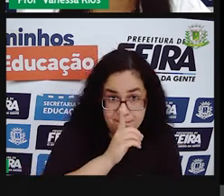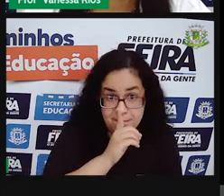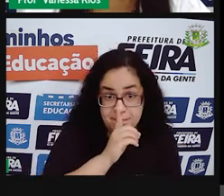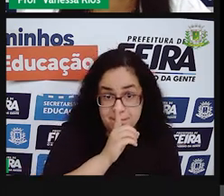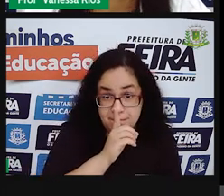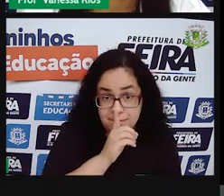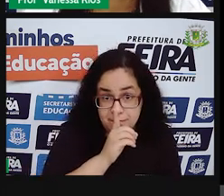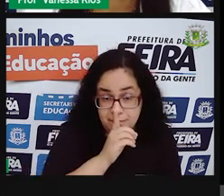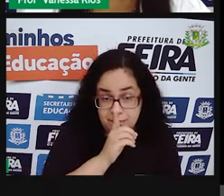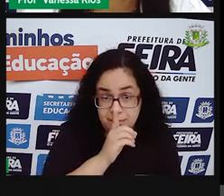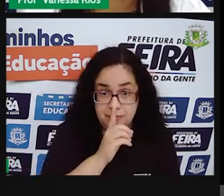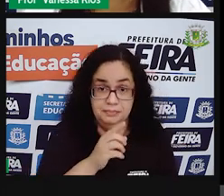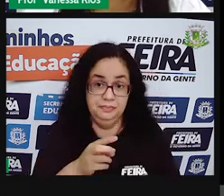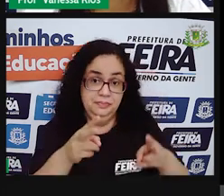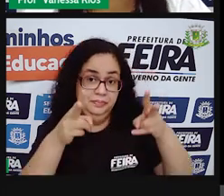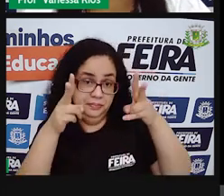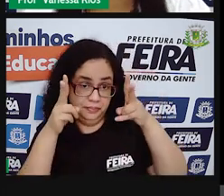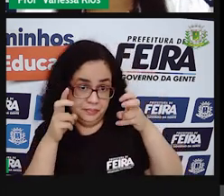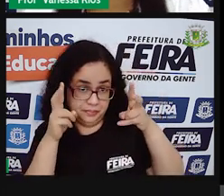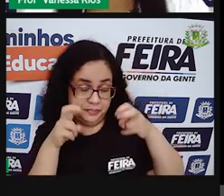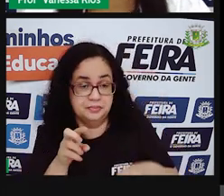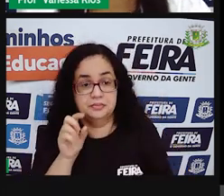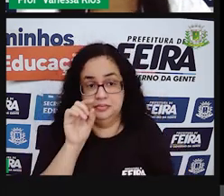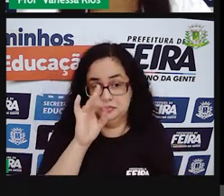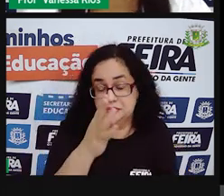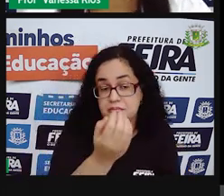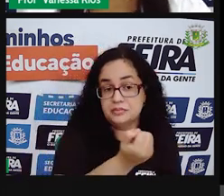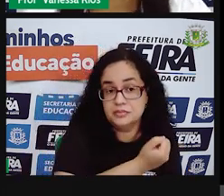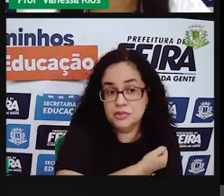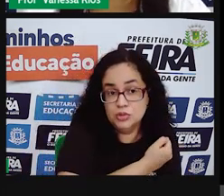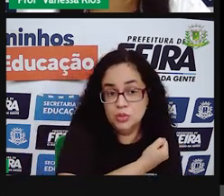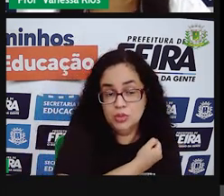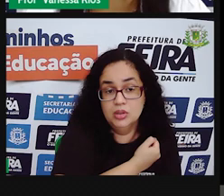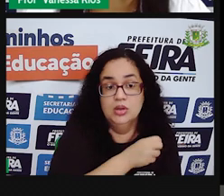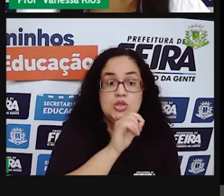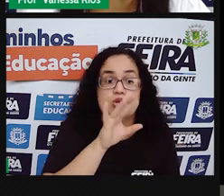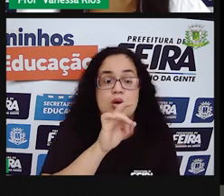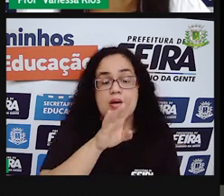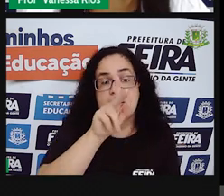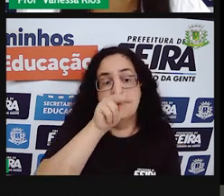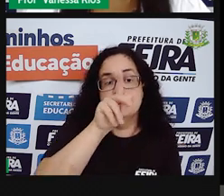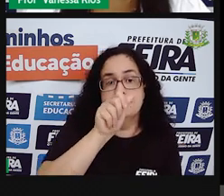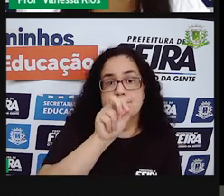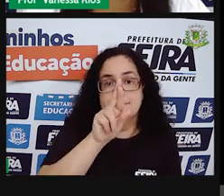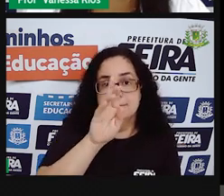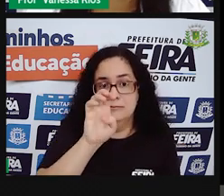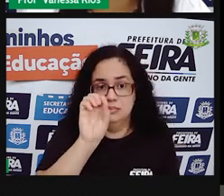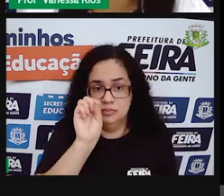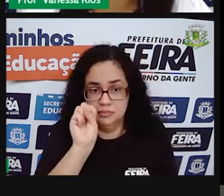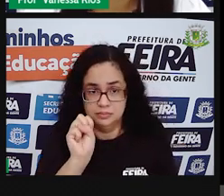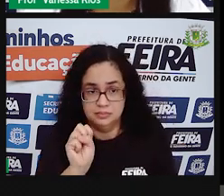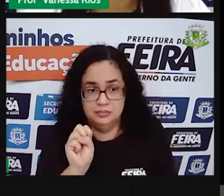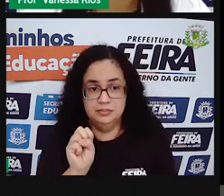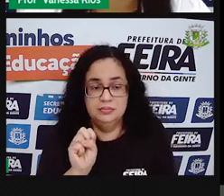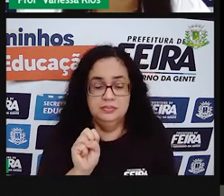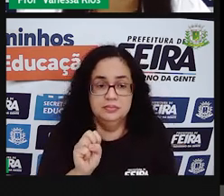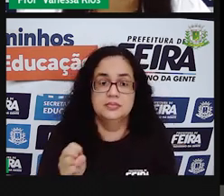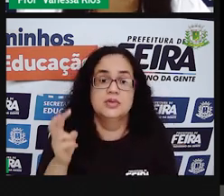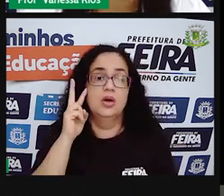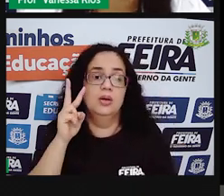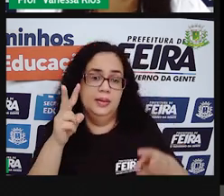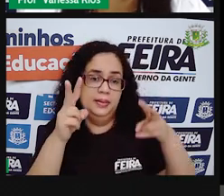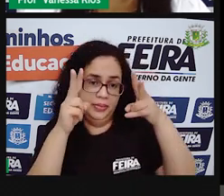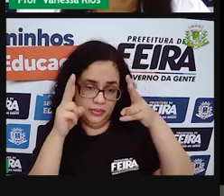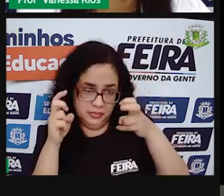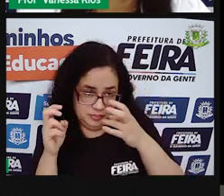amarelos. Percebemos que estes quadrados apresentam somente números pares. Então, o que, que a gente pode observar?